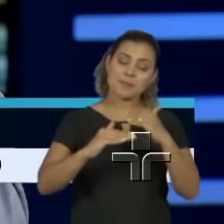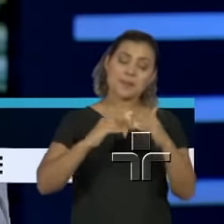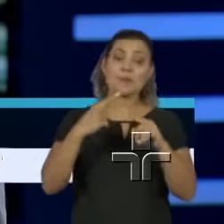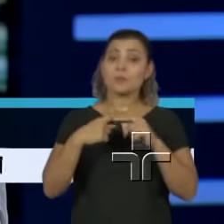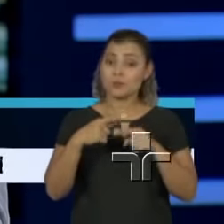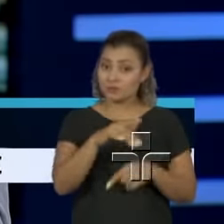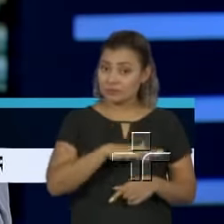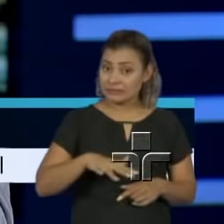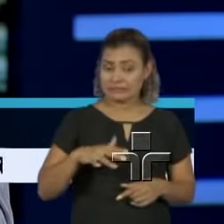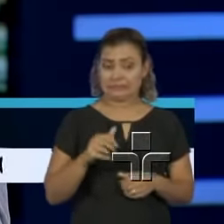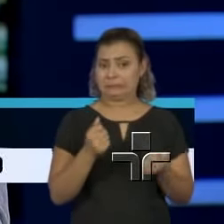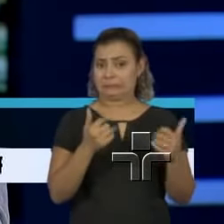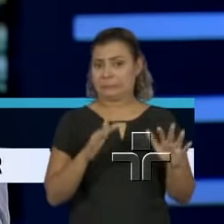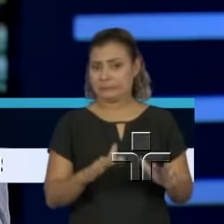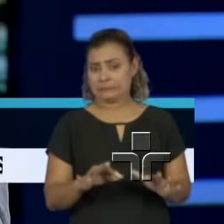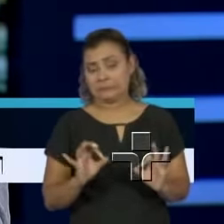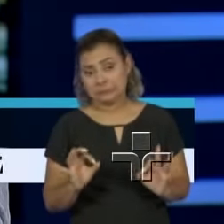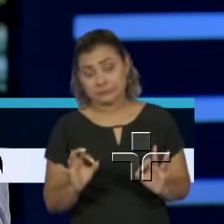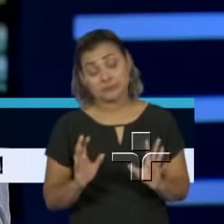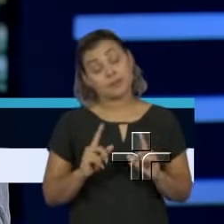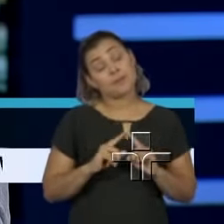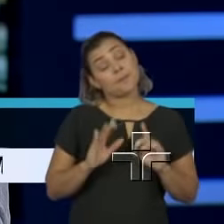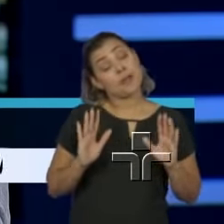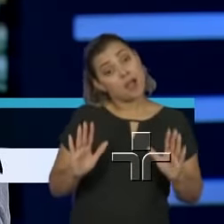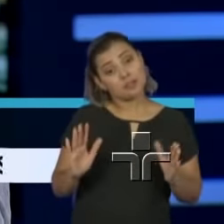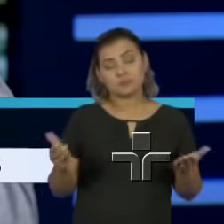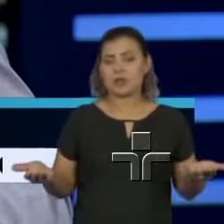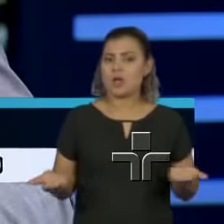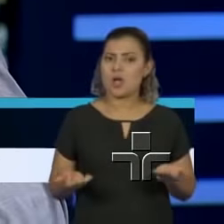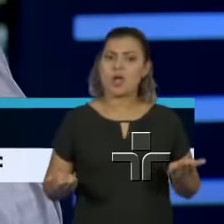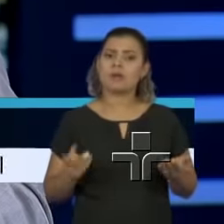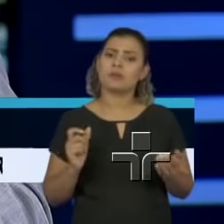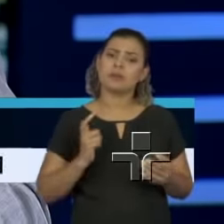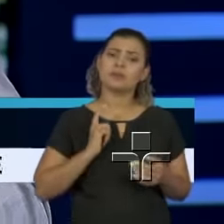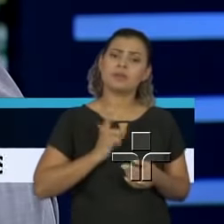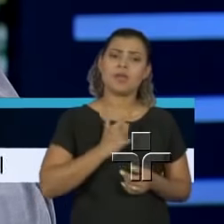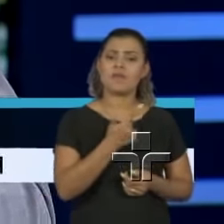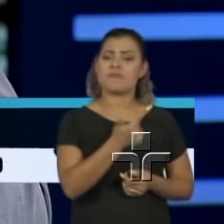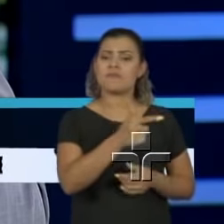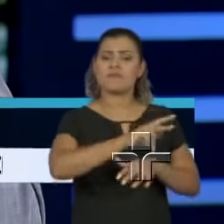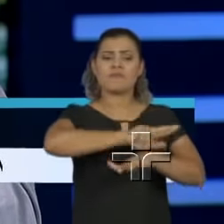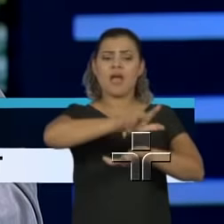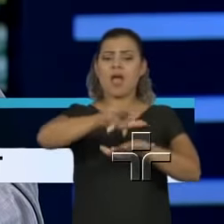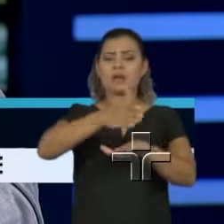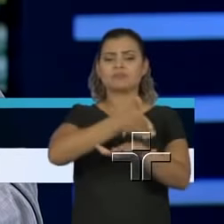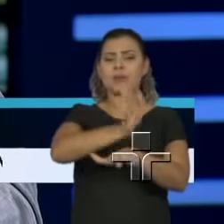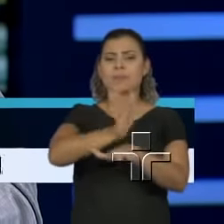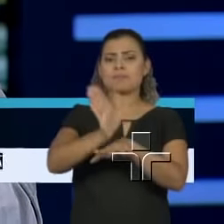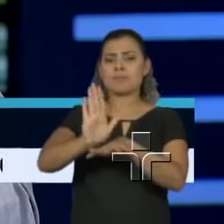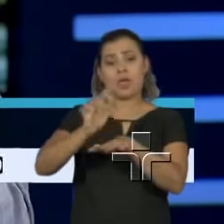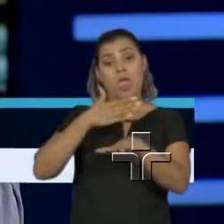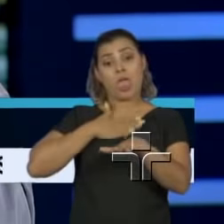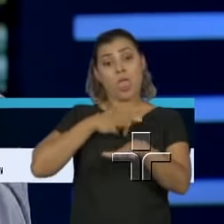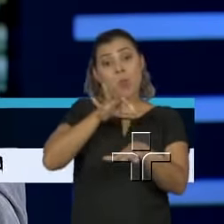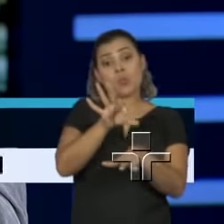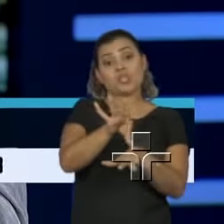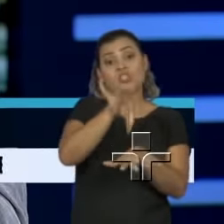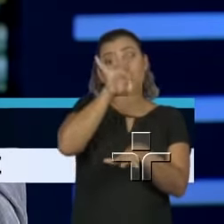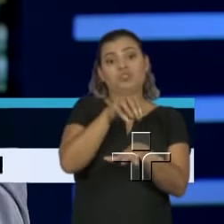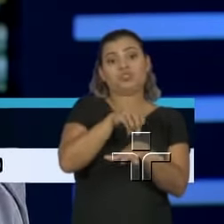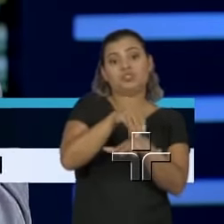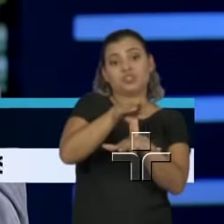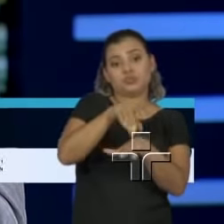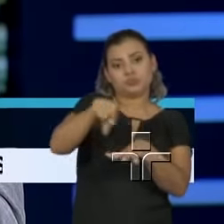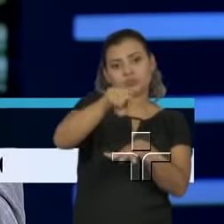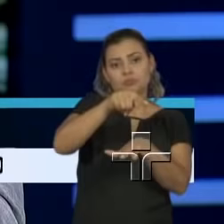situação é toda diversa, não é? Agora, tem vários encaminhamentos, mas um que eu indicaria para eles, para quem quer que